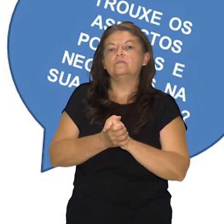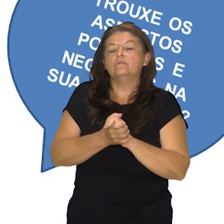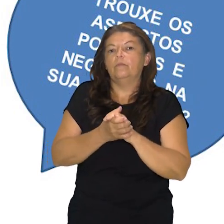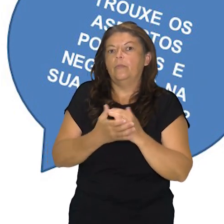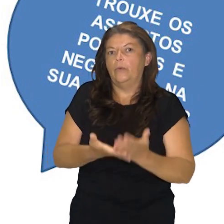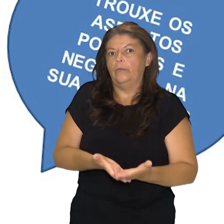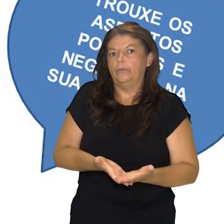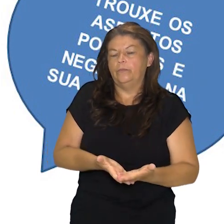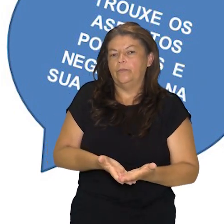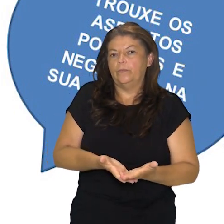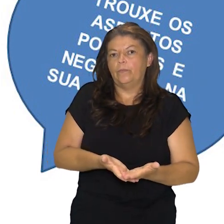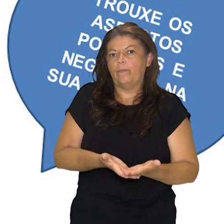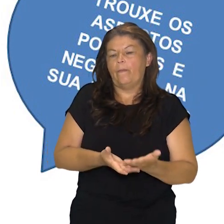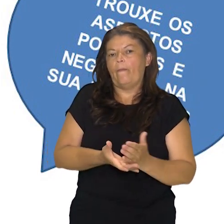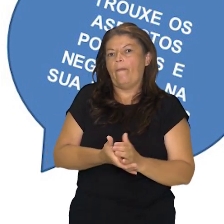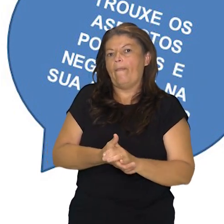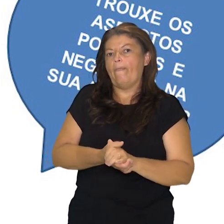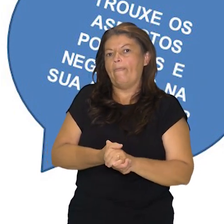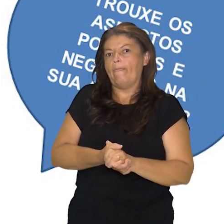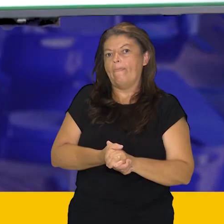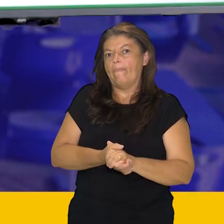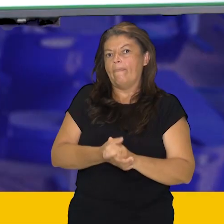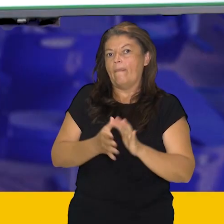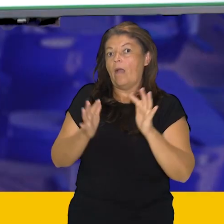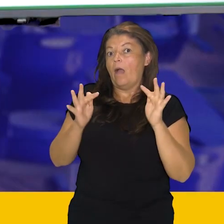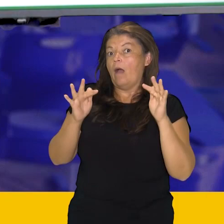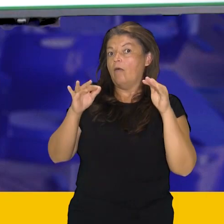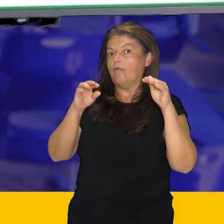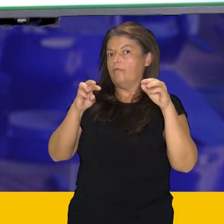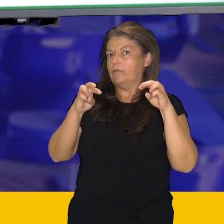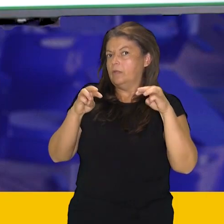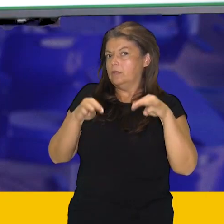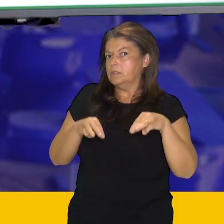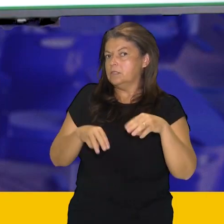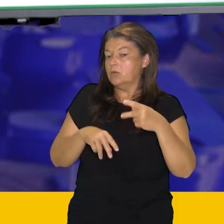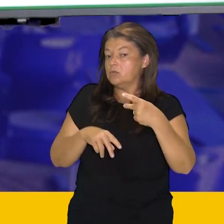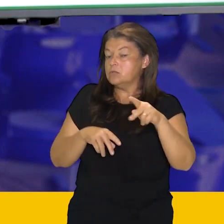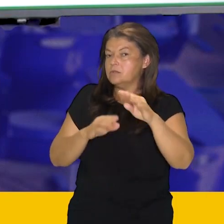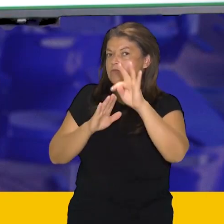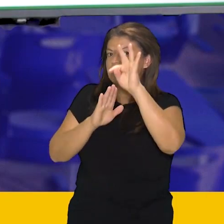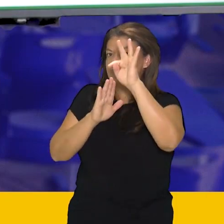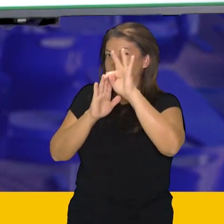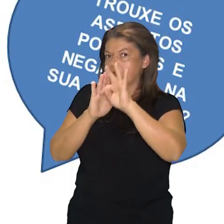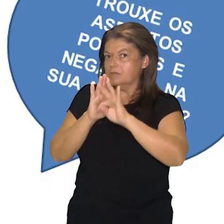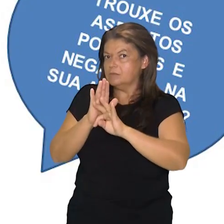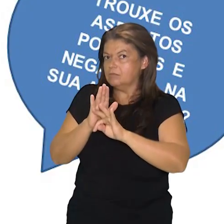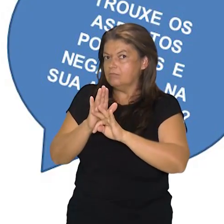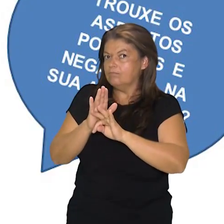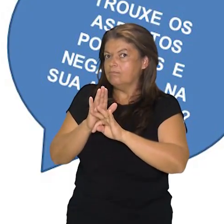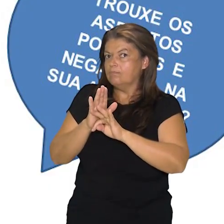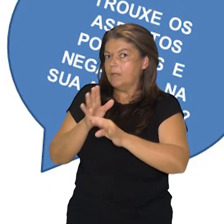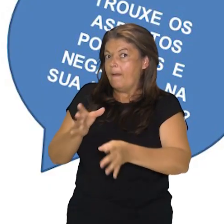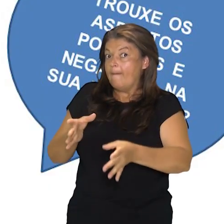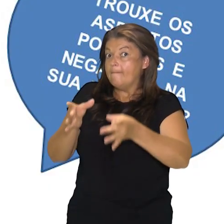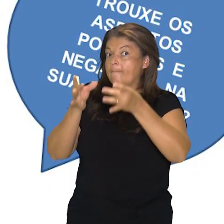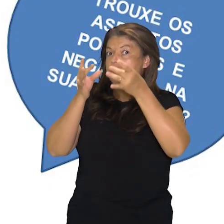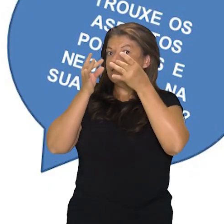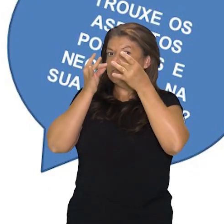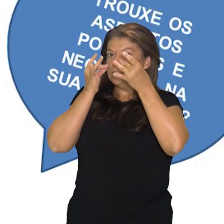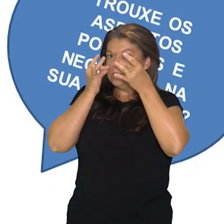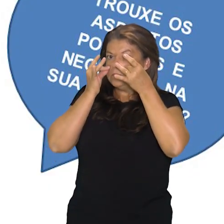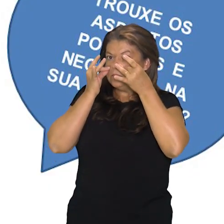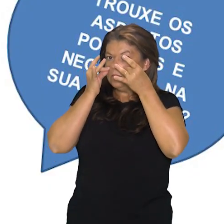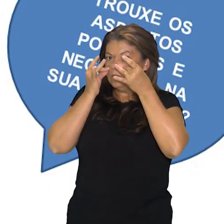Bom, ao finalizar o seu texto, você vai prestar atenção em